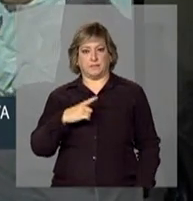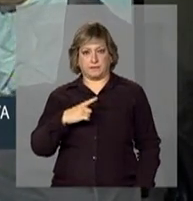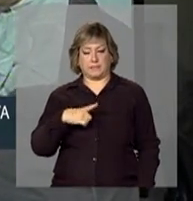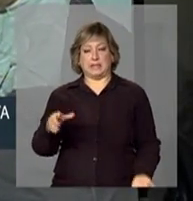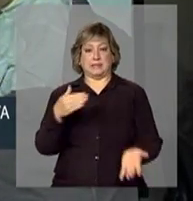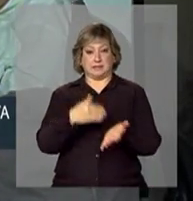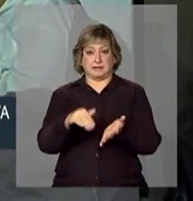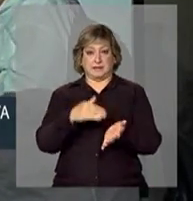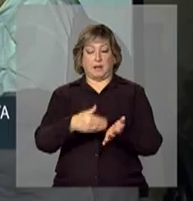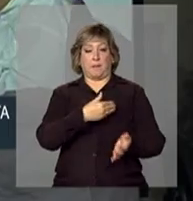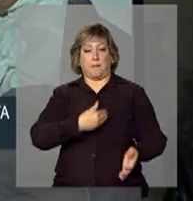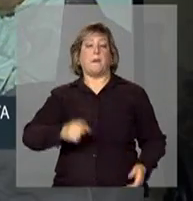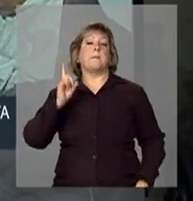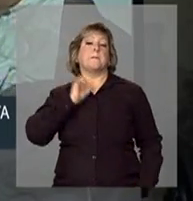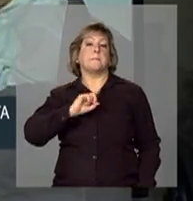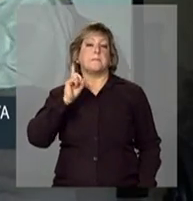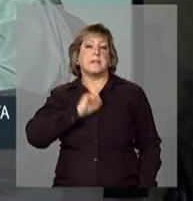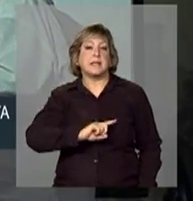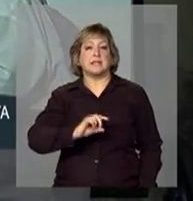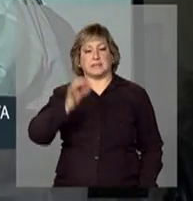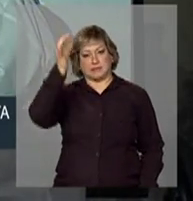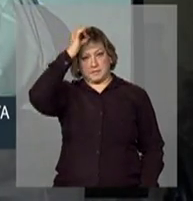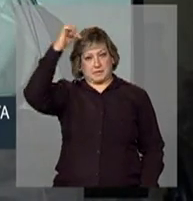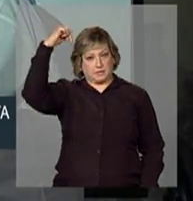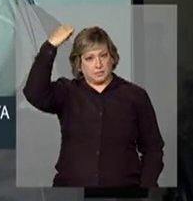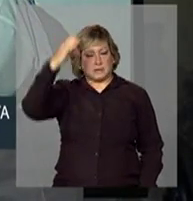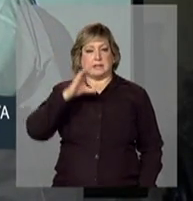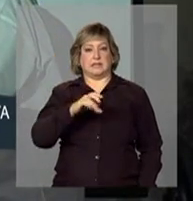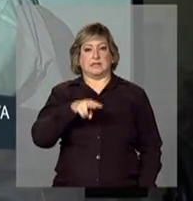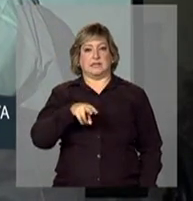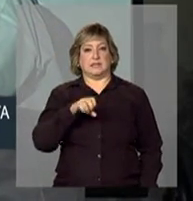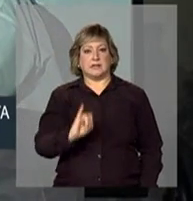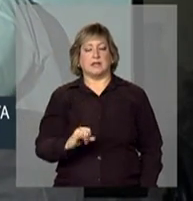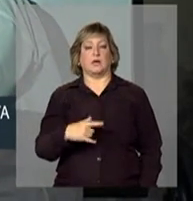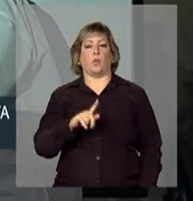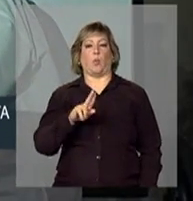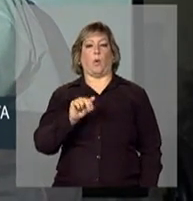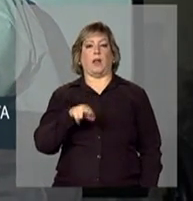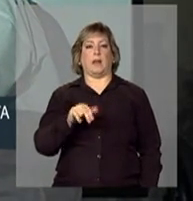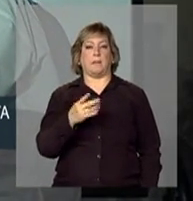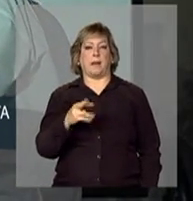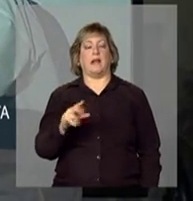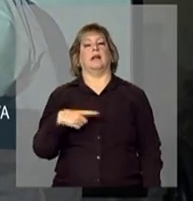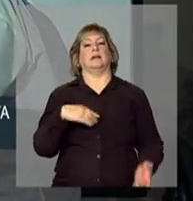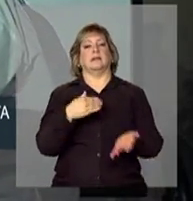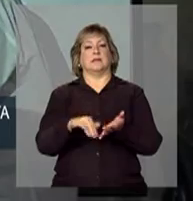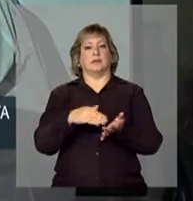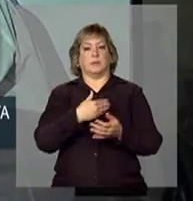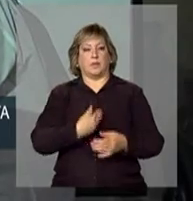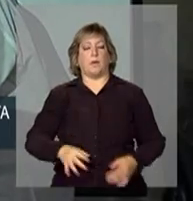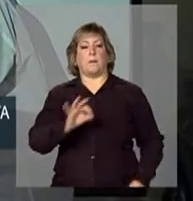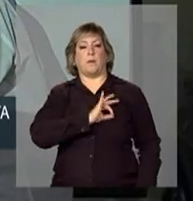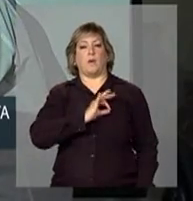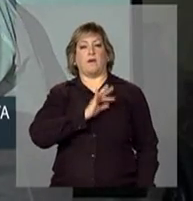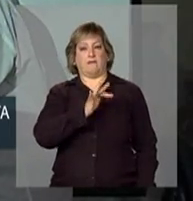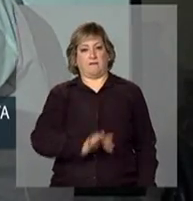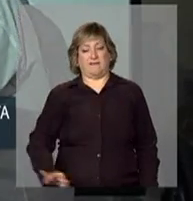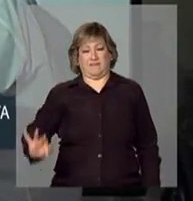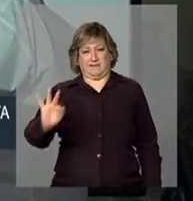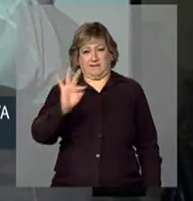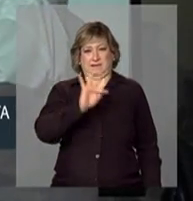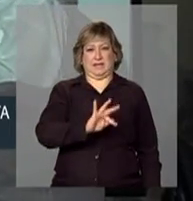Minas, Espírito Santo, SNI, Guanabara, Secretaria de Segurança Pública, Polícia Federal,